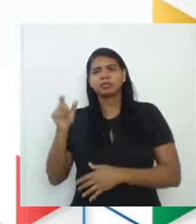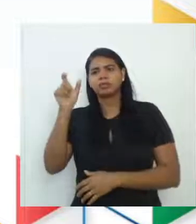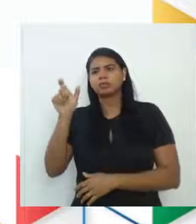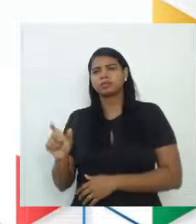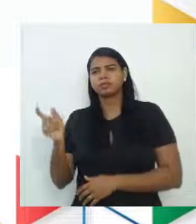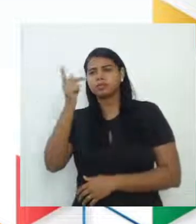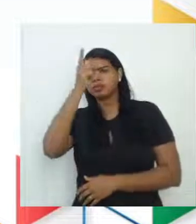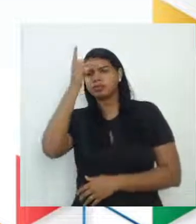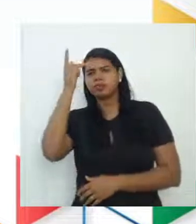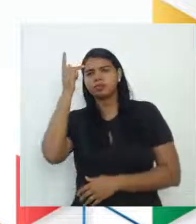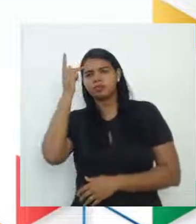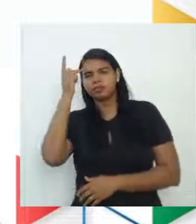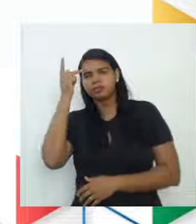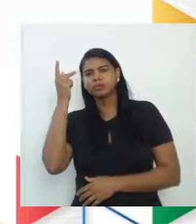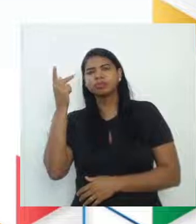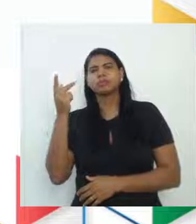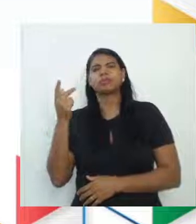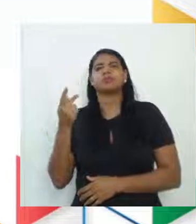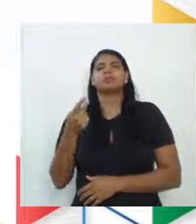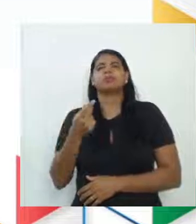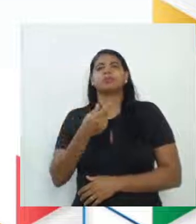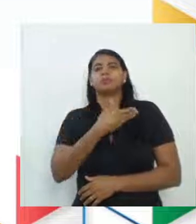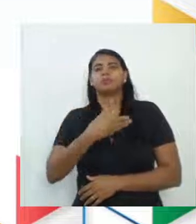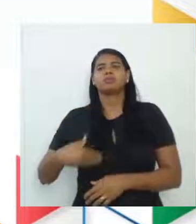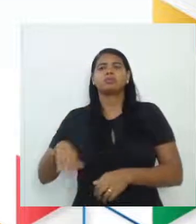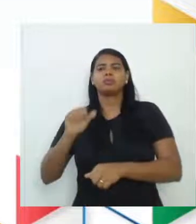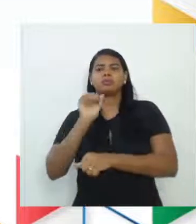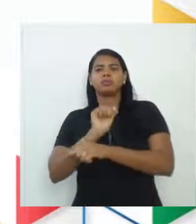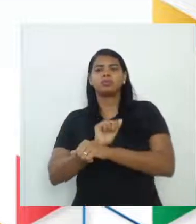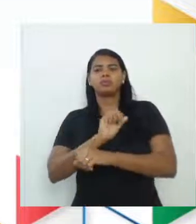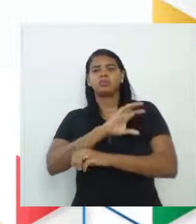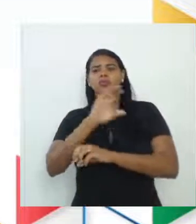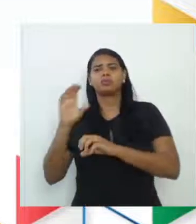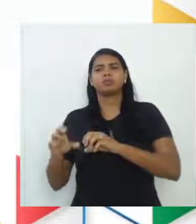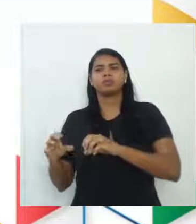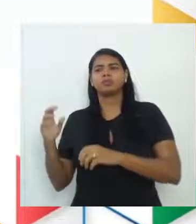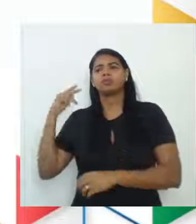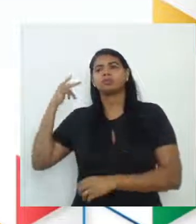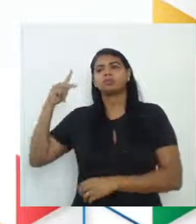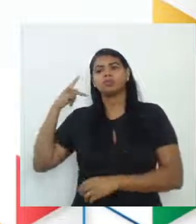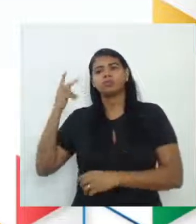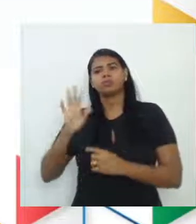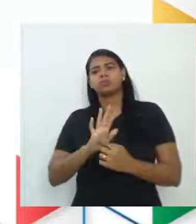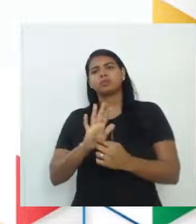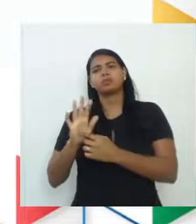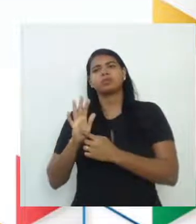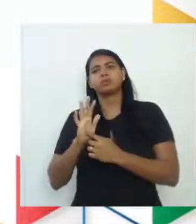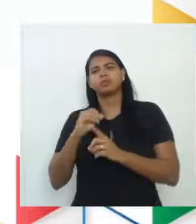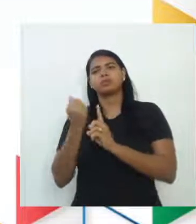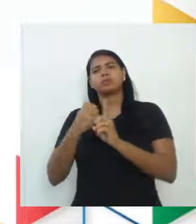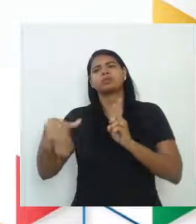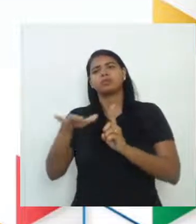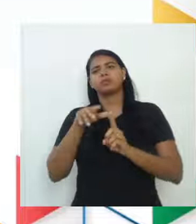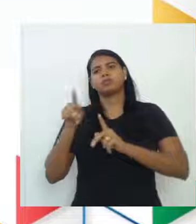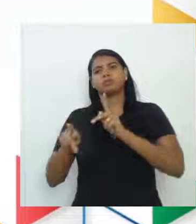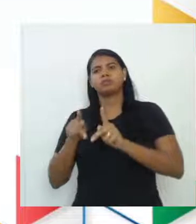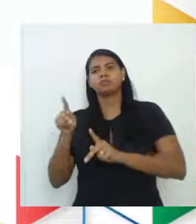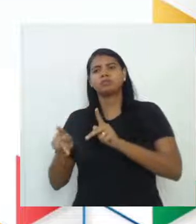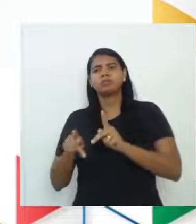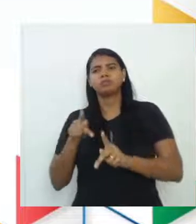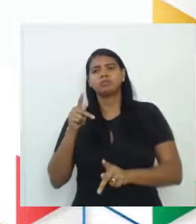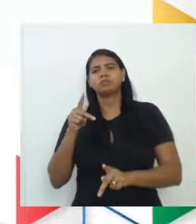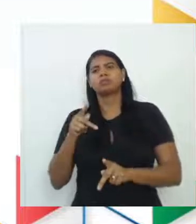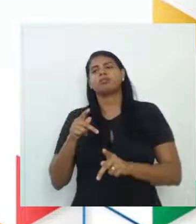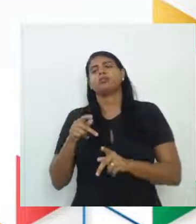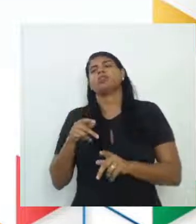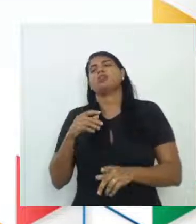enquanto membro de um Estado ou de uma comunidade política. Aqui designamos cidadão. Ou seja, constituindo,